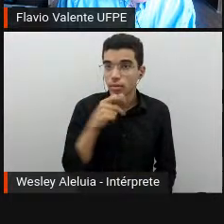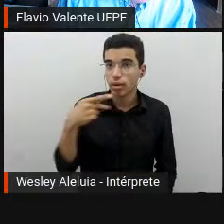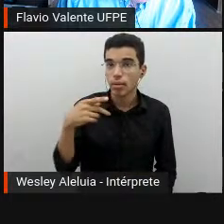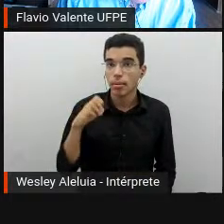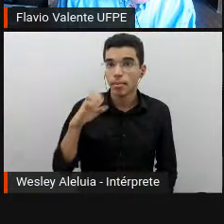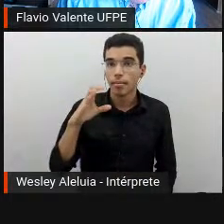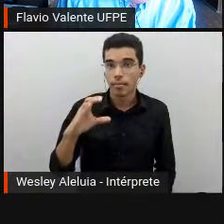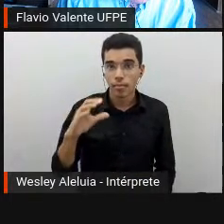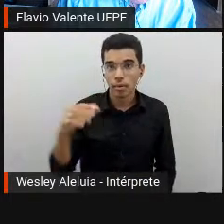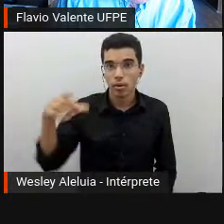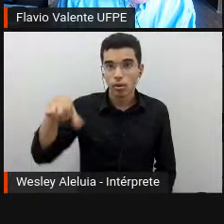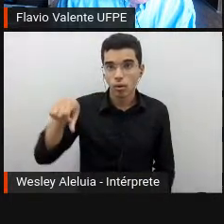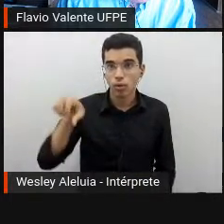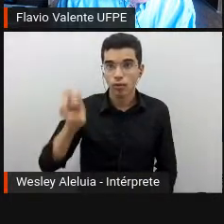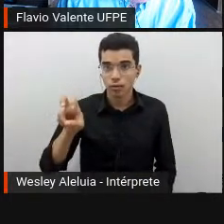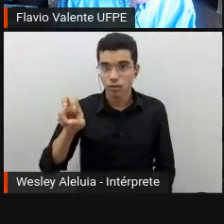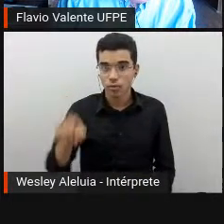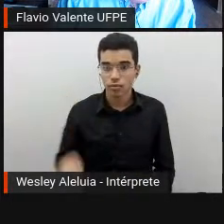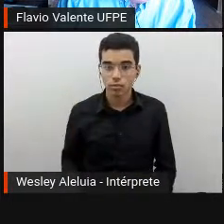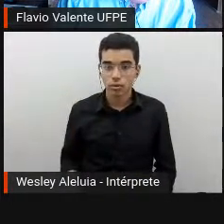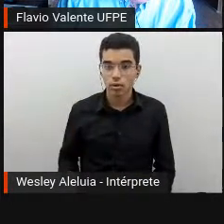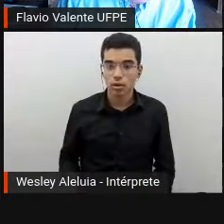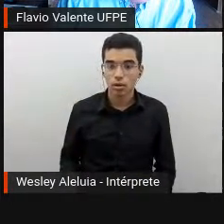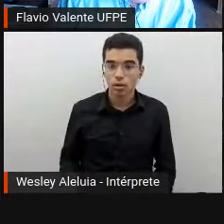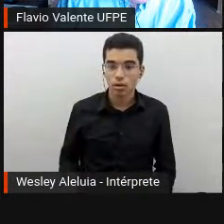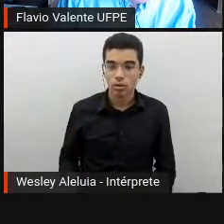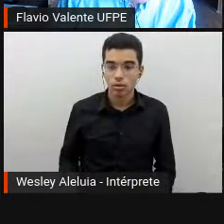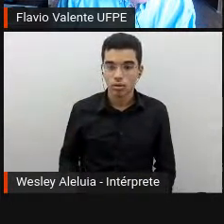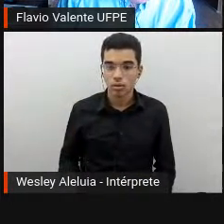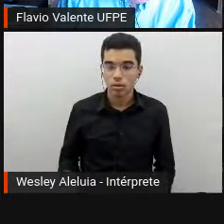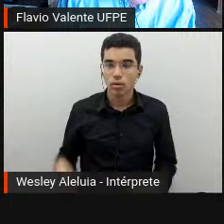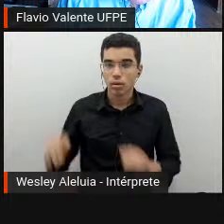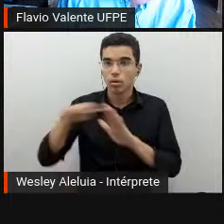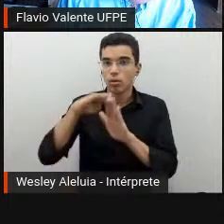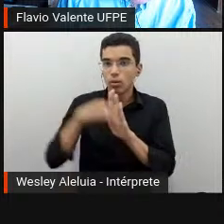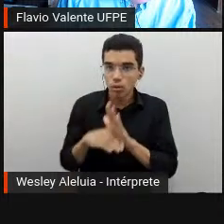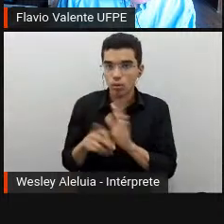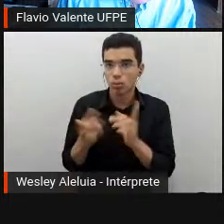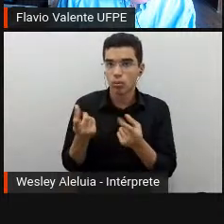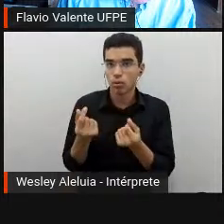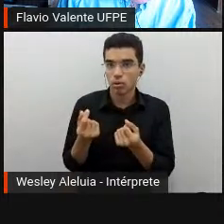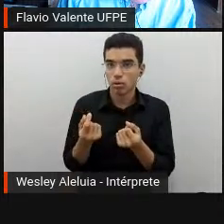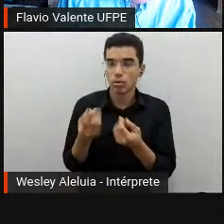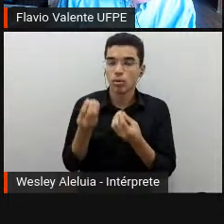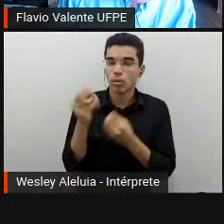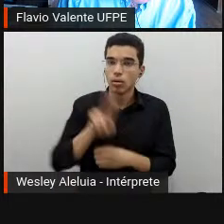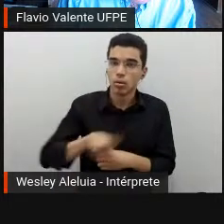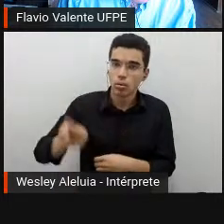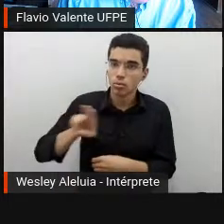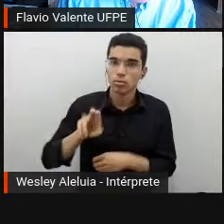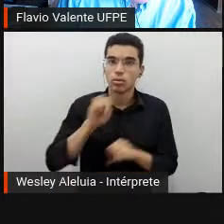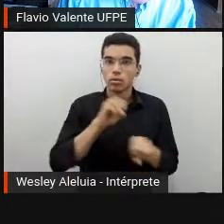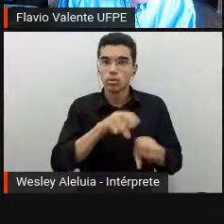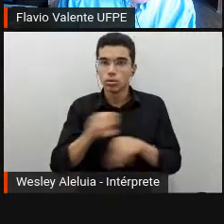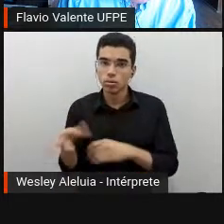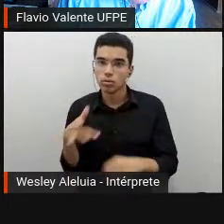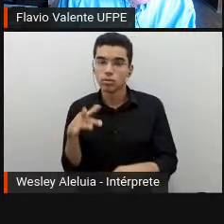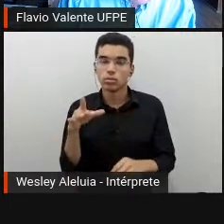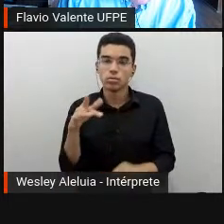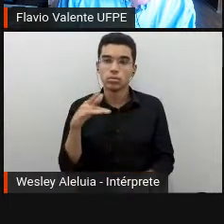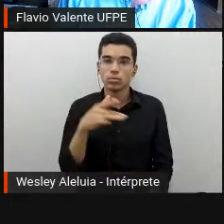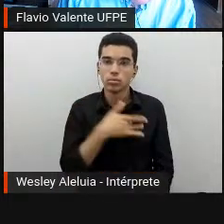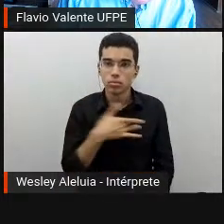direito, o dinheiro para usar para garantir os direitos de saúde e educação, como é que fica a possibilidade do Estado poder fazer